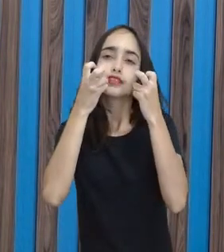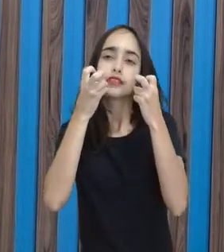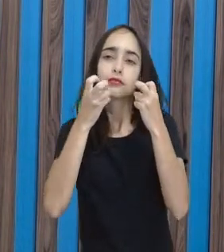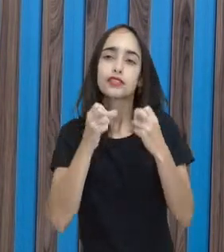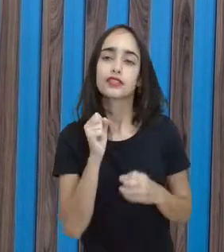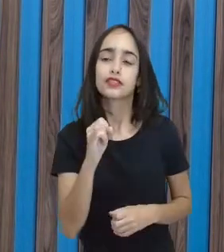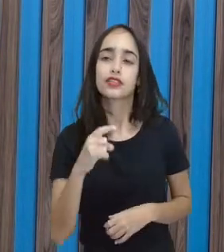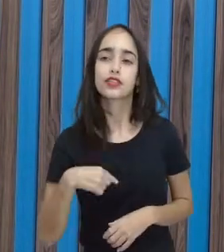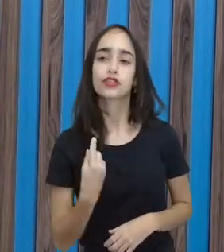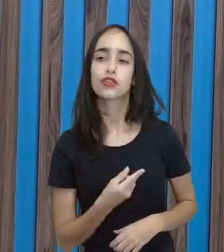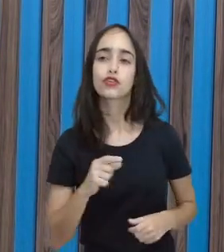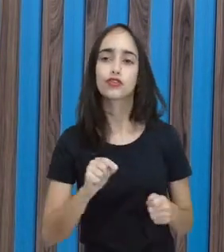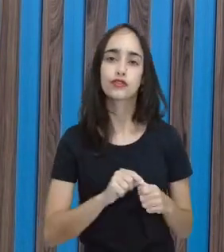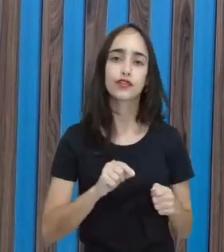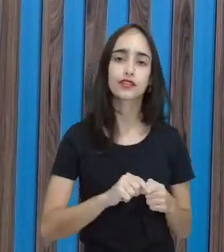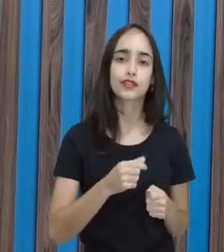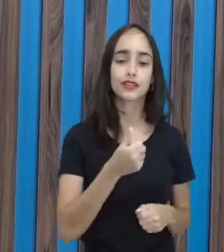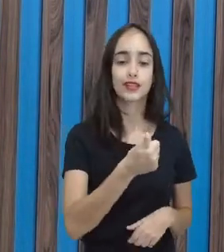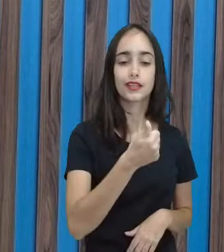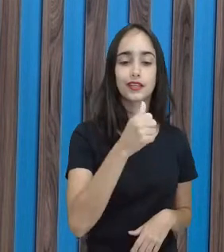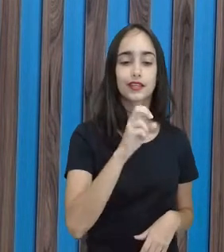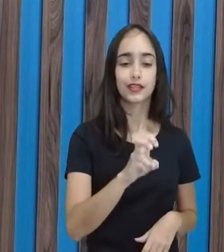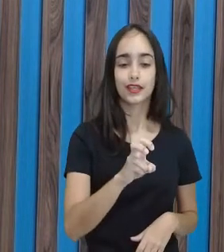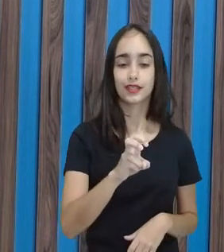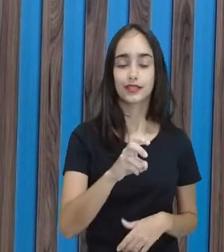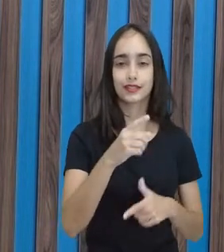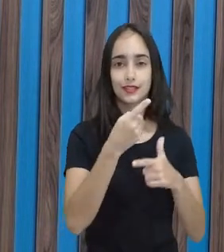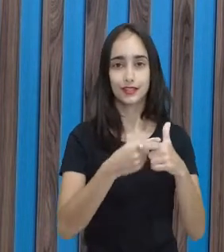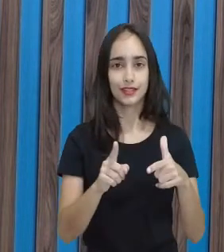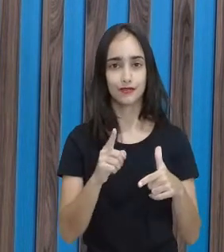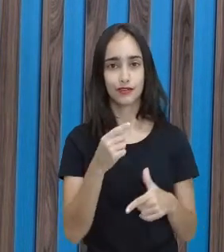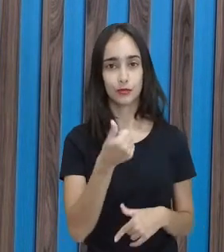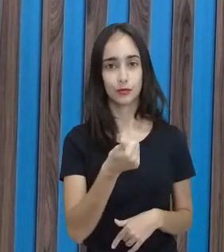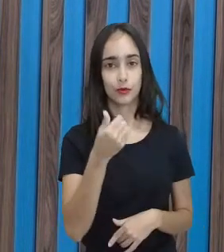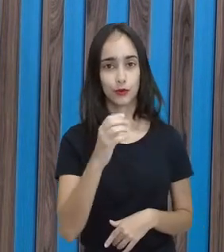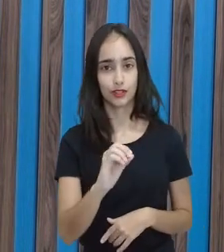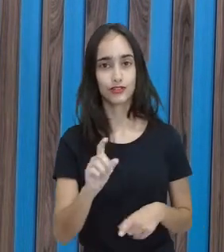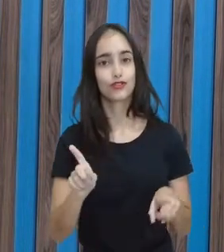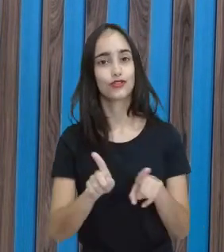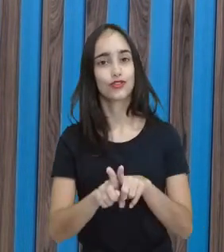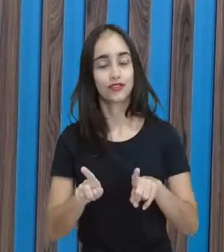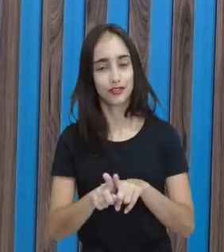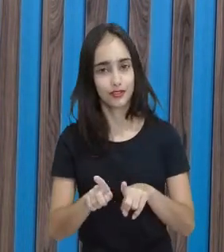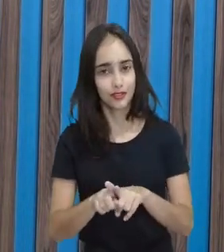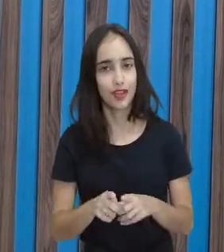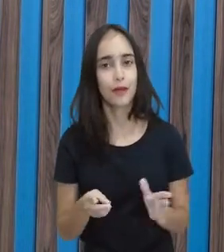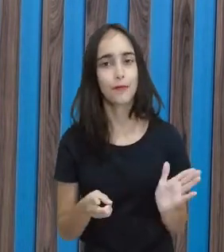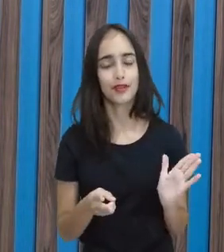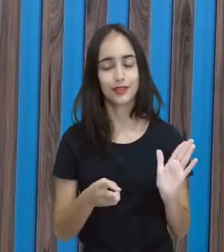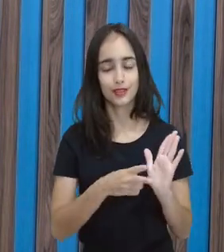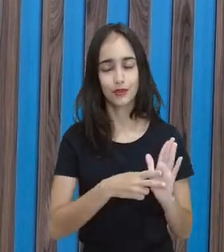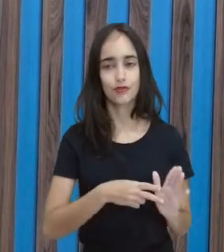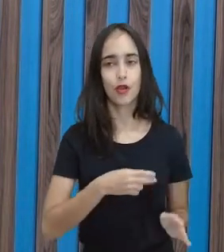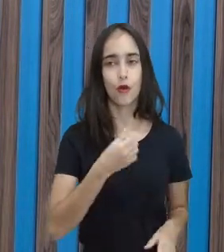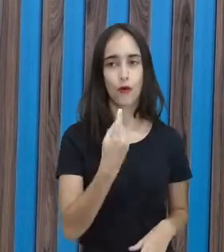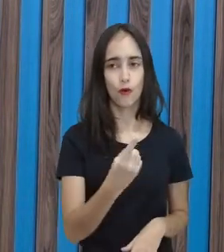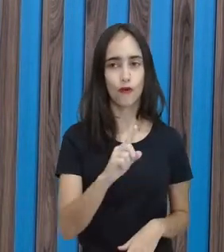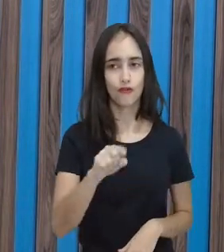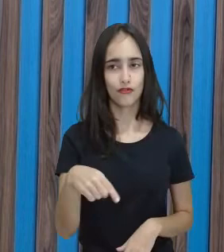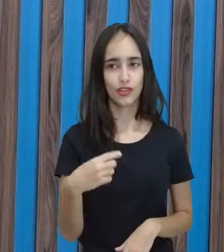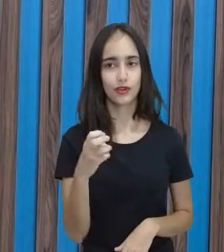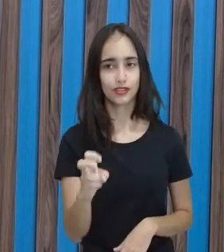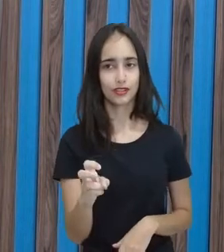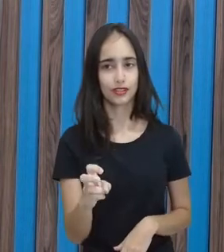15 dividido por 10, também daria 1,5. Se fizesse 3 dividido